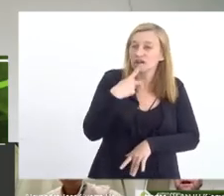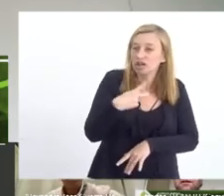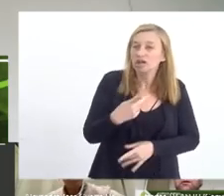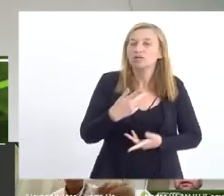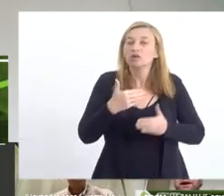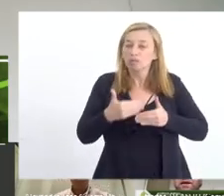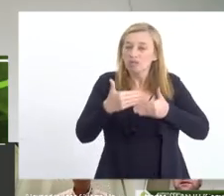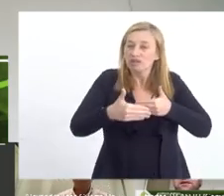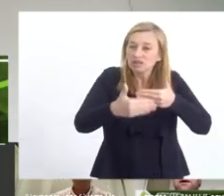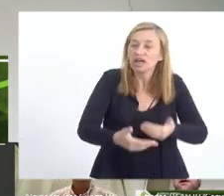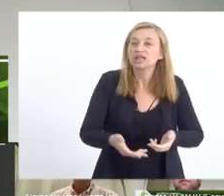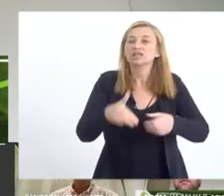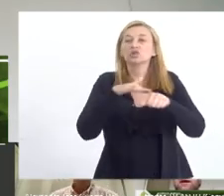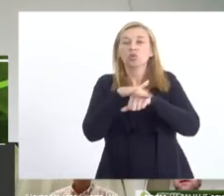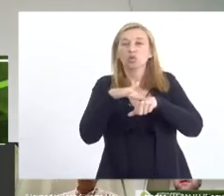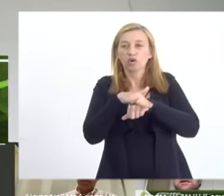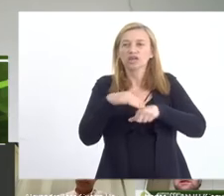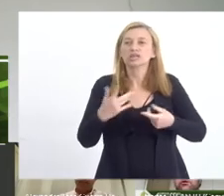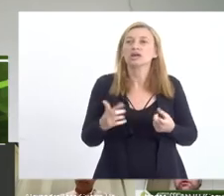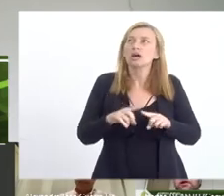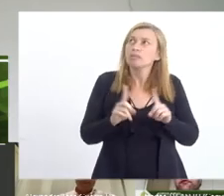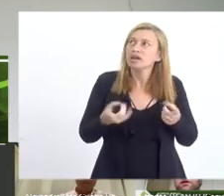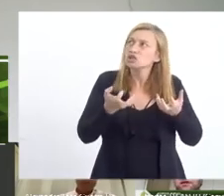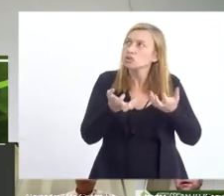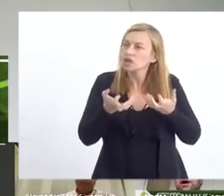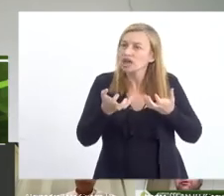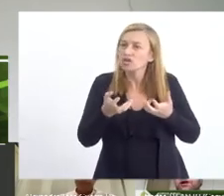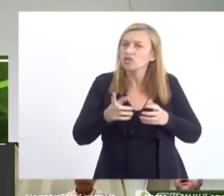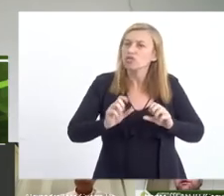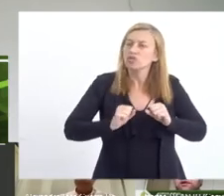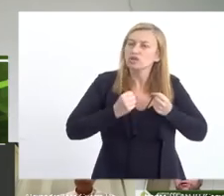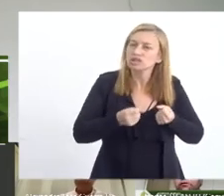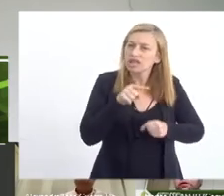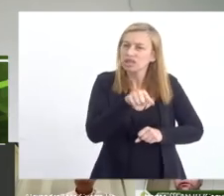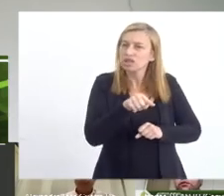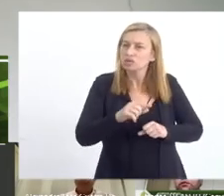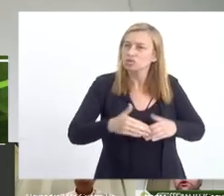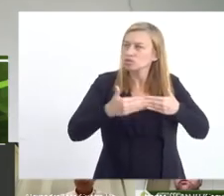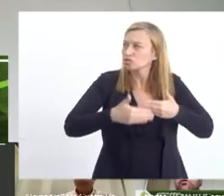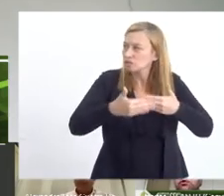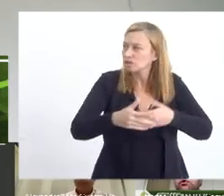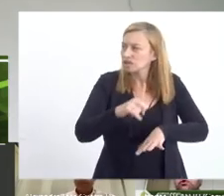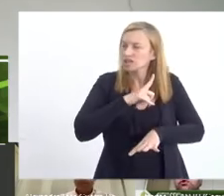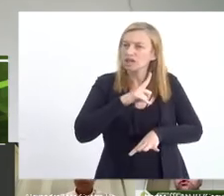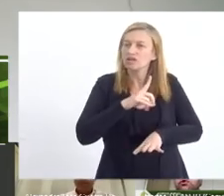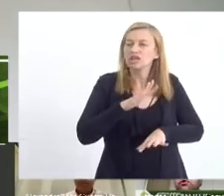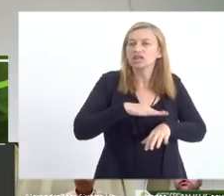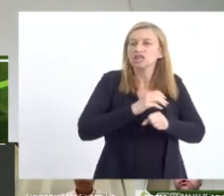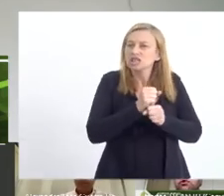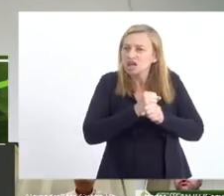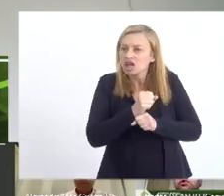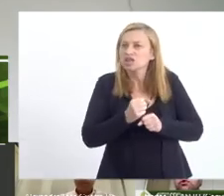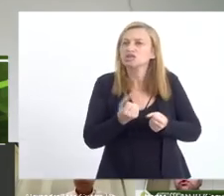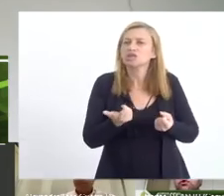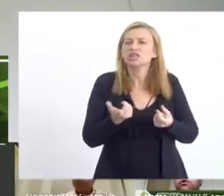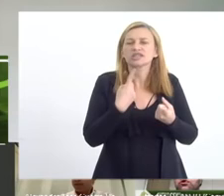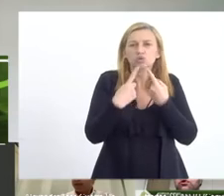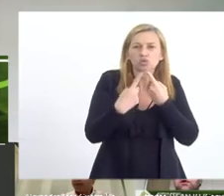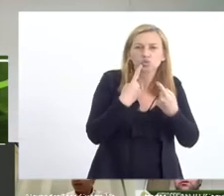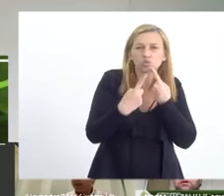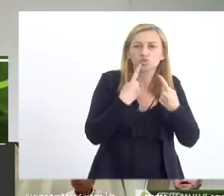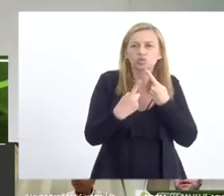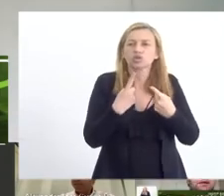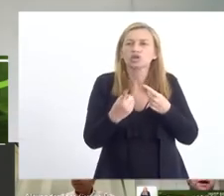Vamos avançar nessa conversa. Mas eu quero reforçar o grande avanço que foi. Durante muito tempo, essa discussão